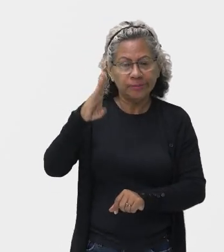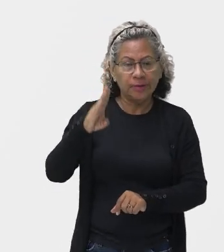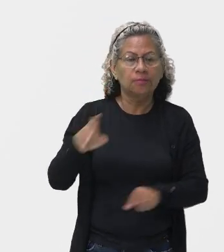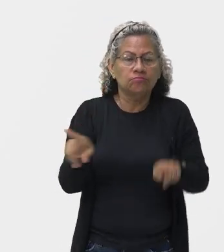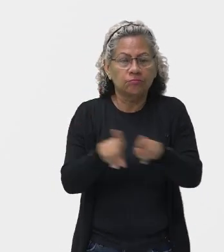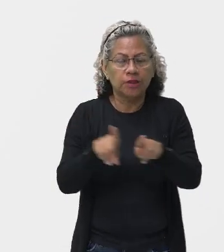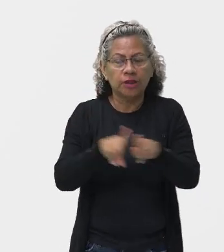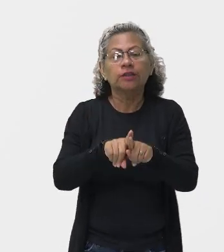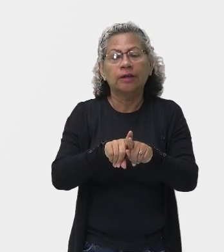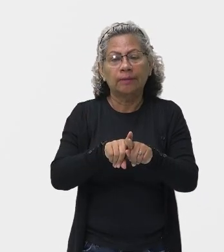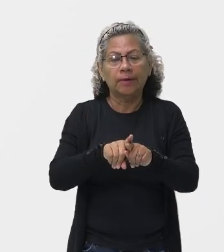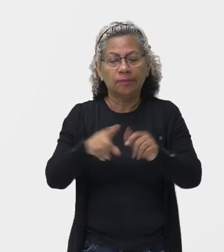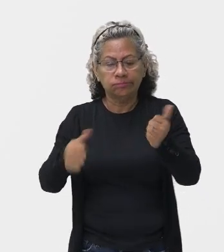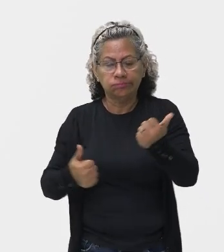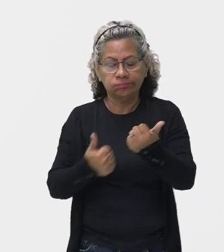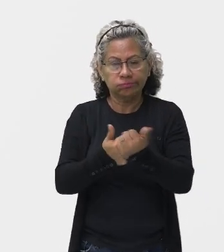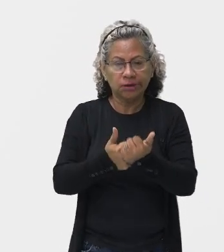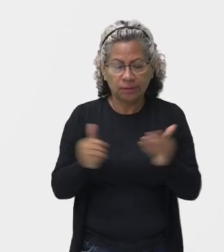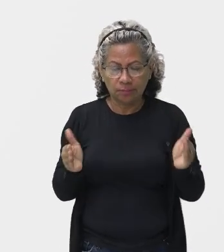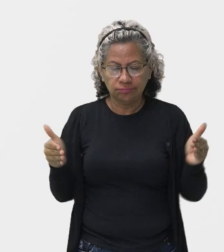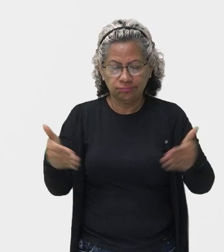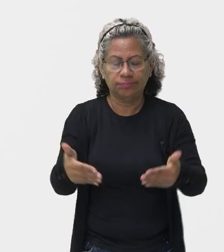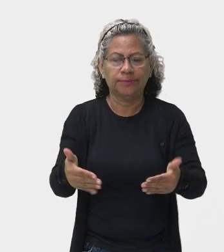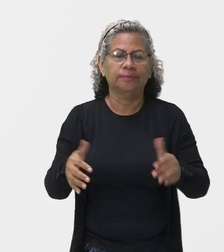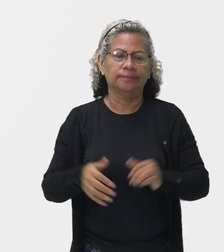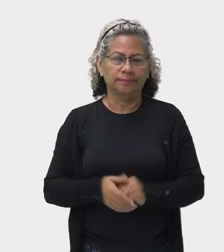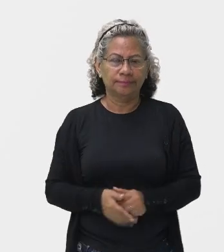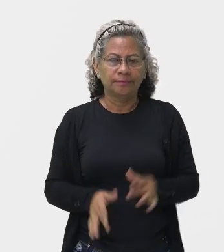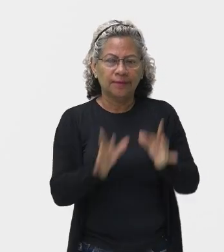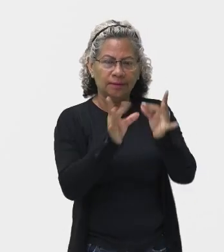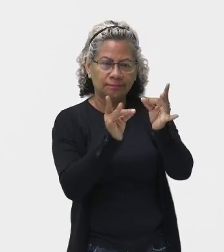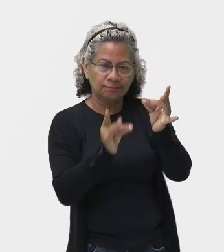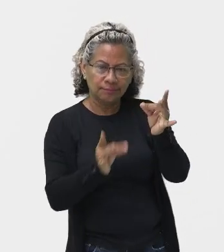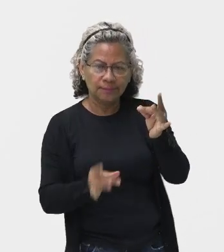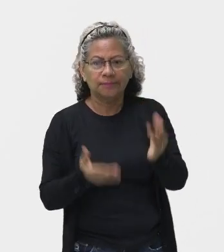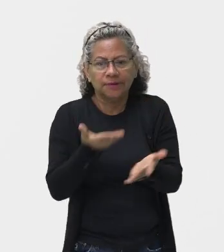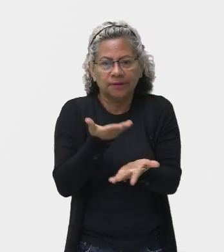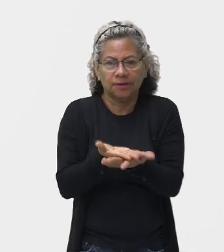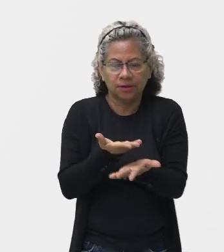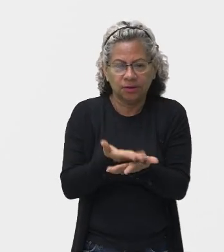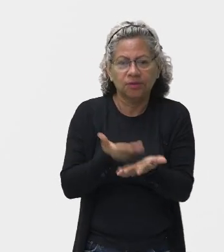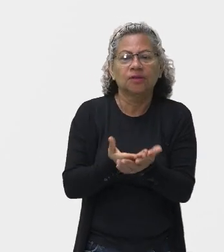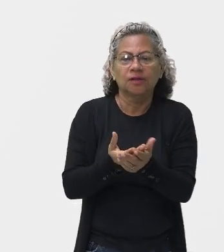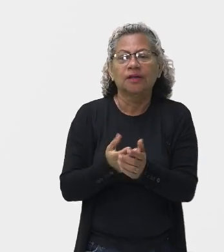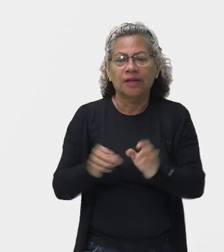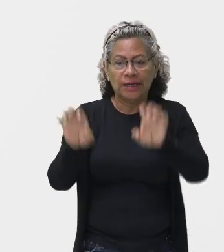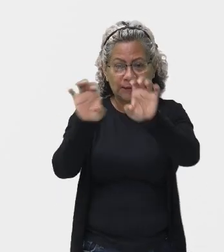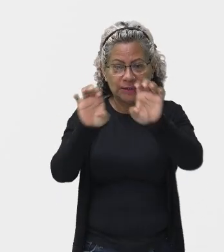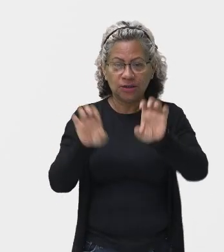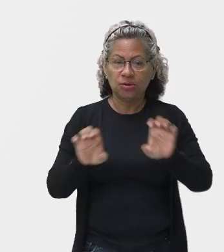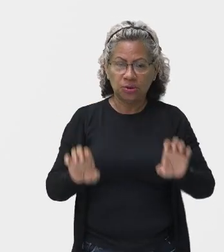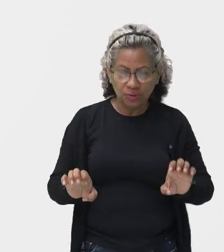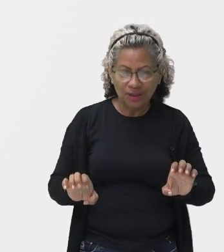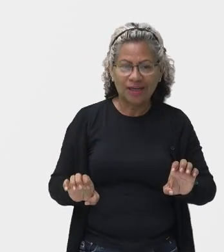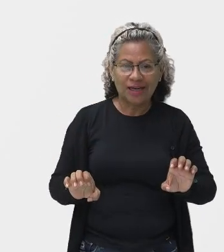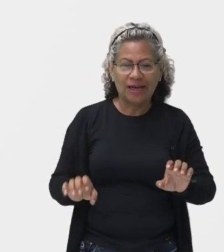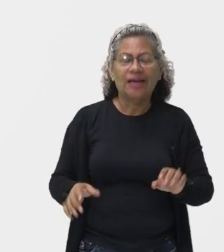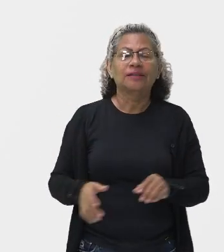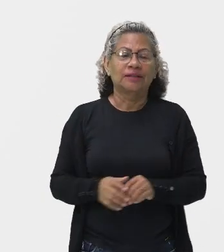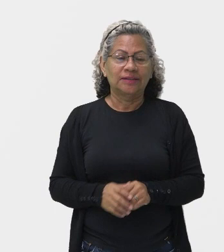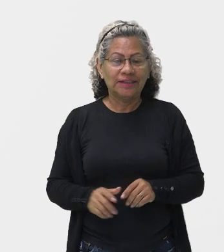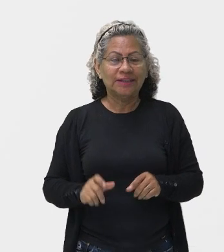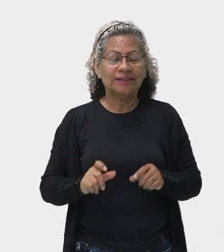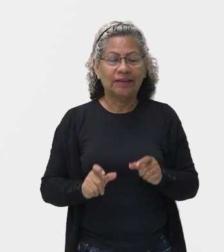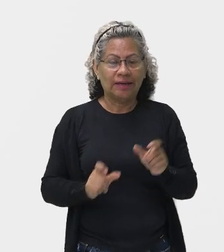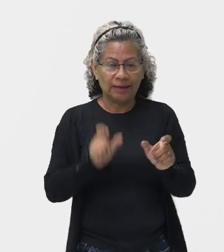objetivas indiretas. Detalhamento, estudo dos processos estruturais morfossintáticos da língua portuguesa,